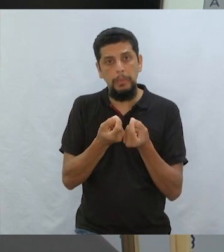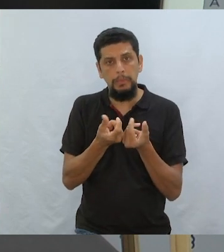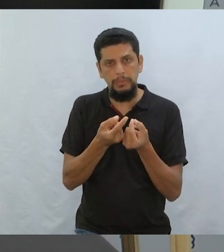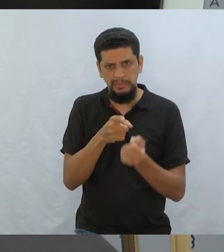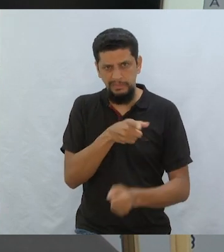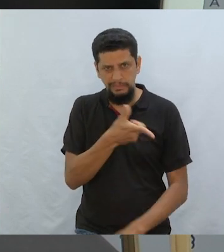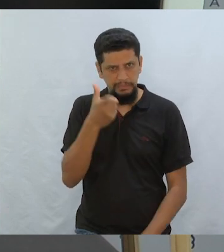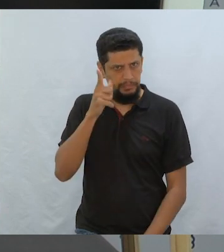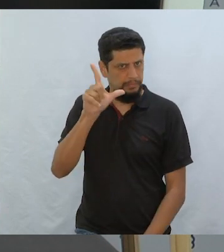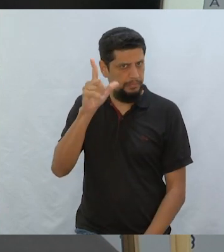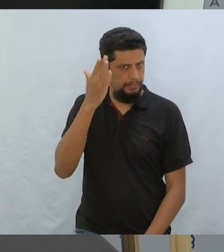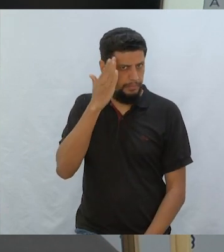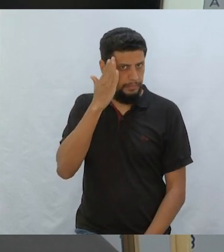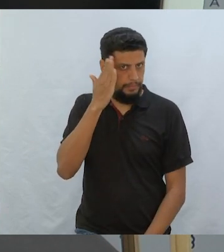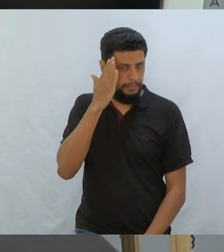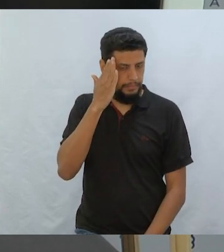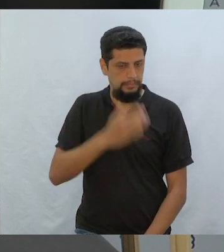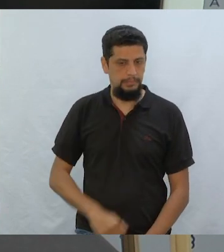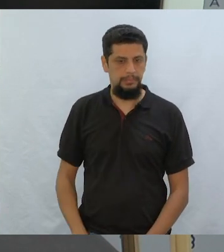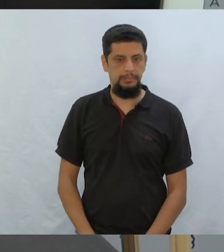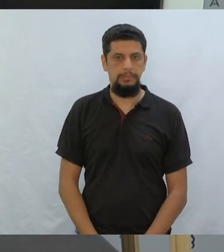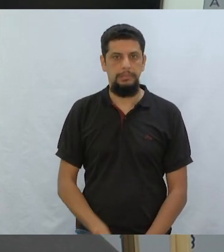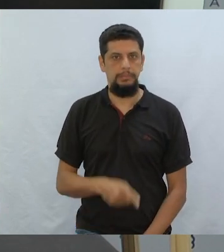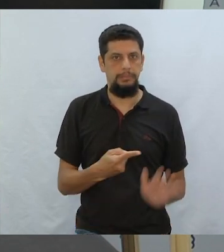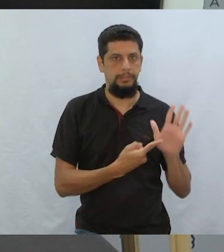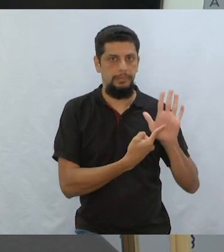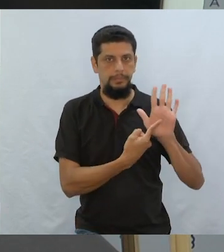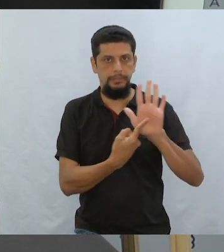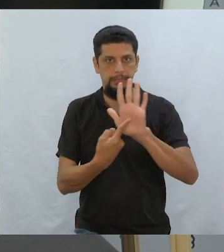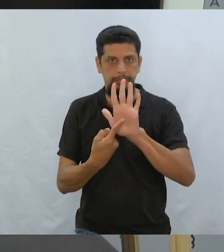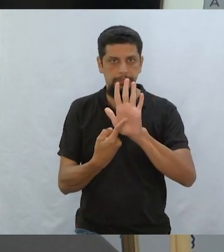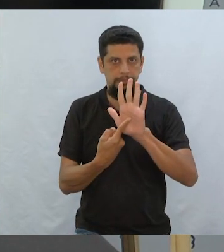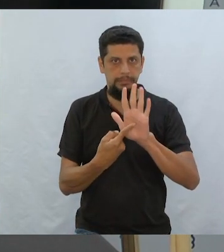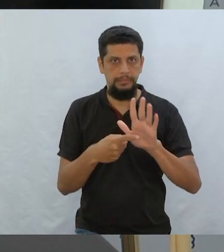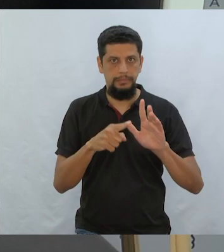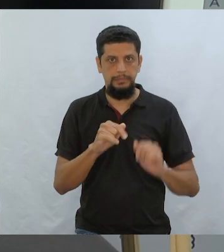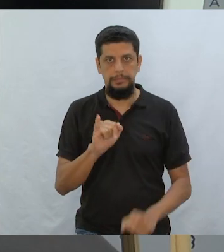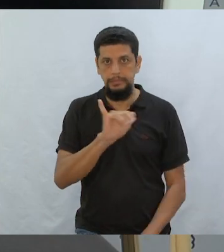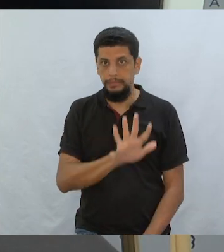pouco? Consegue adivinhar? Então agora eu vou colocar na tela para você.